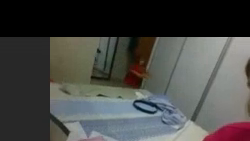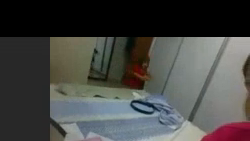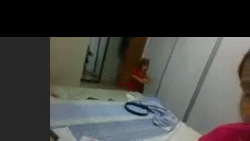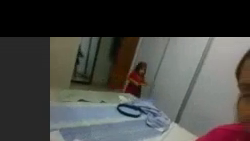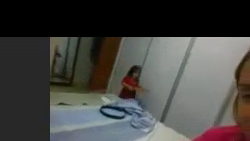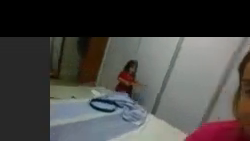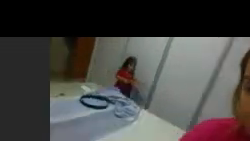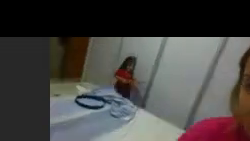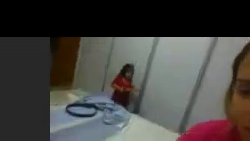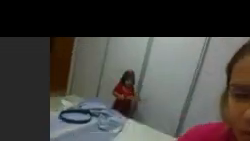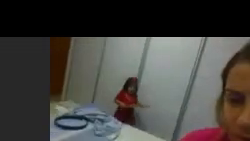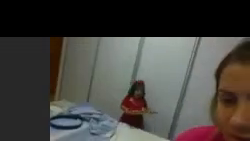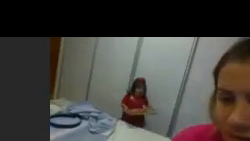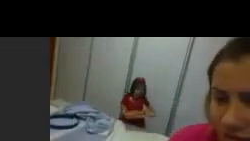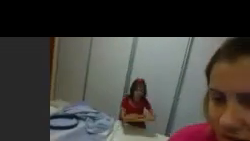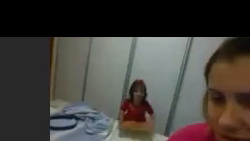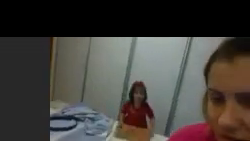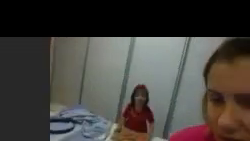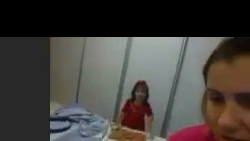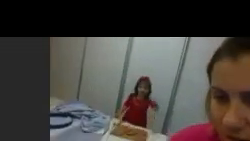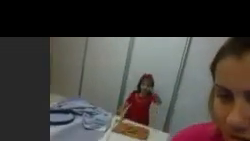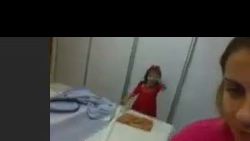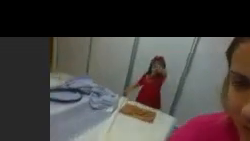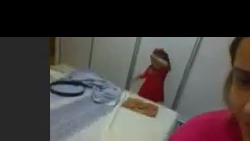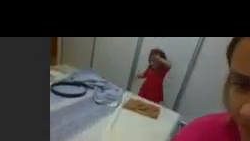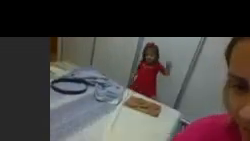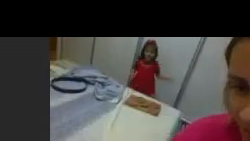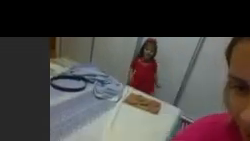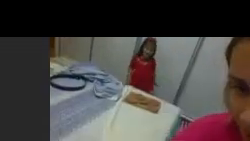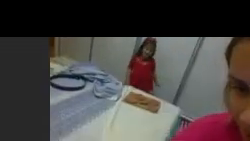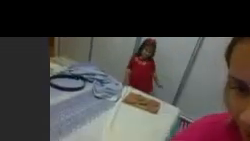Está produzindo, enquanto eu estou falando com vocês,